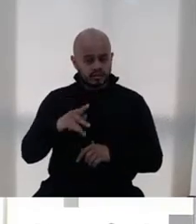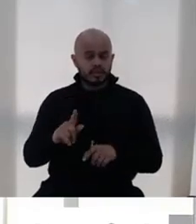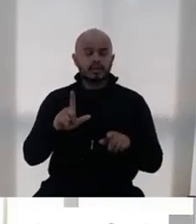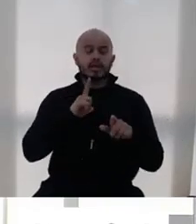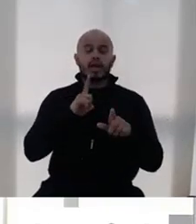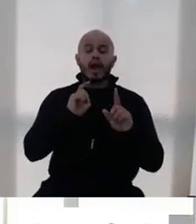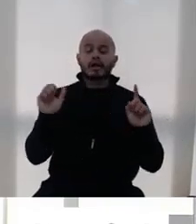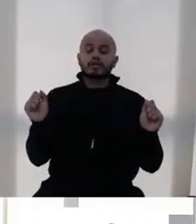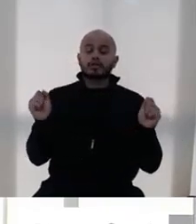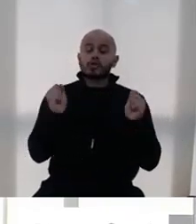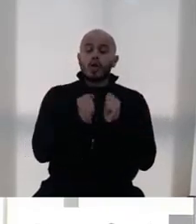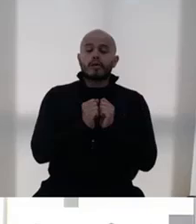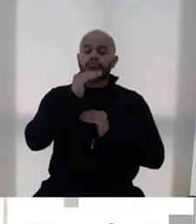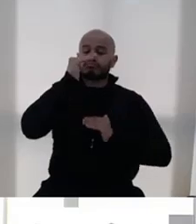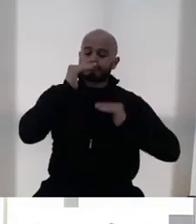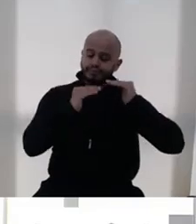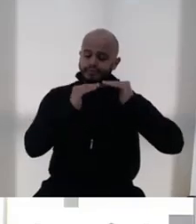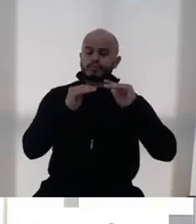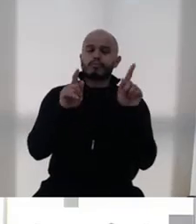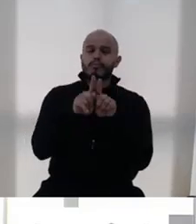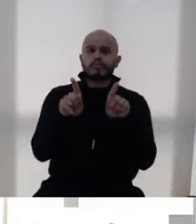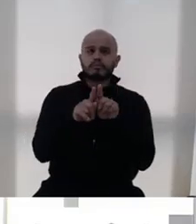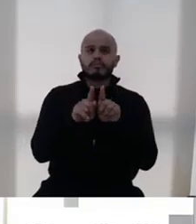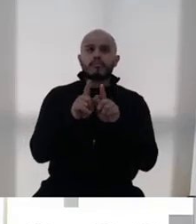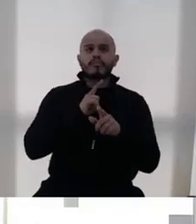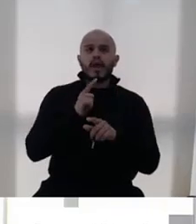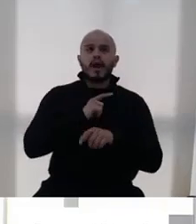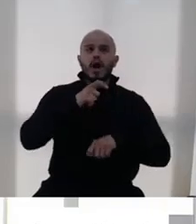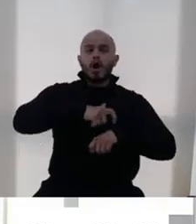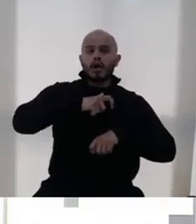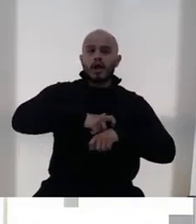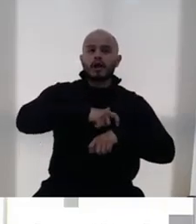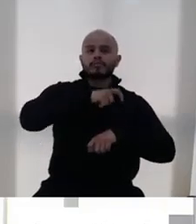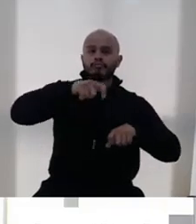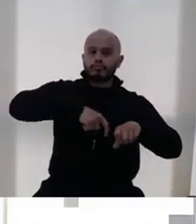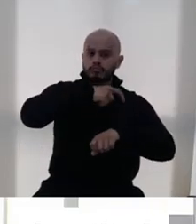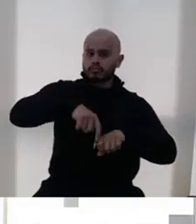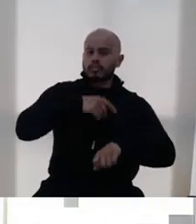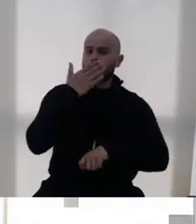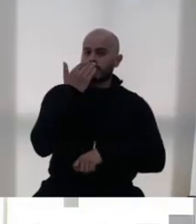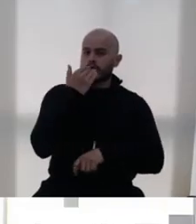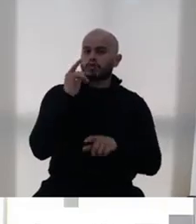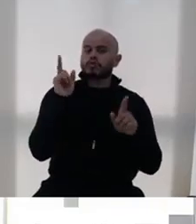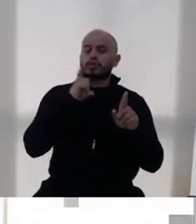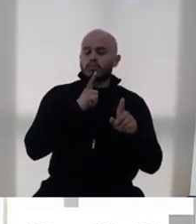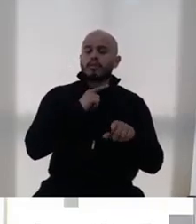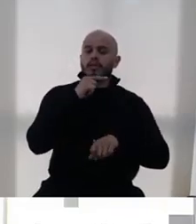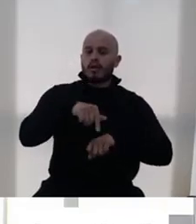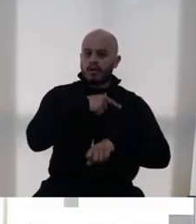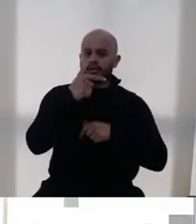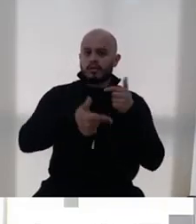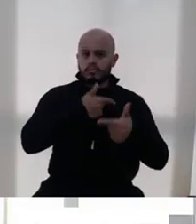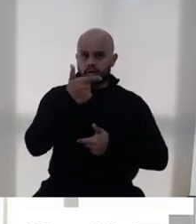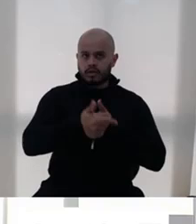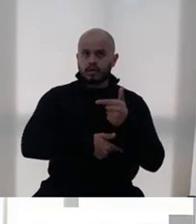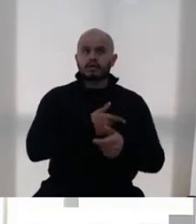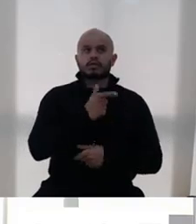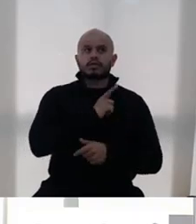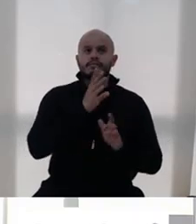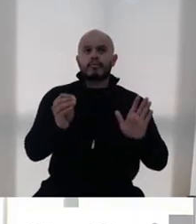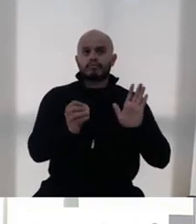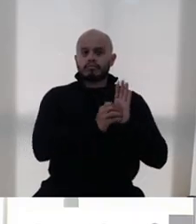instituição do sistema de justiça, com o cômputo da hora de almoço como hora trabalhada. A associação já protocolou 2 ofícios junto à